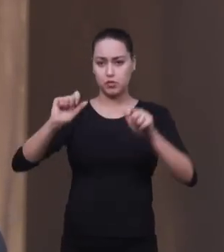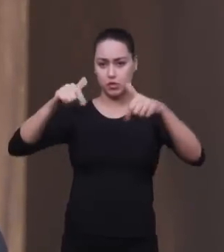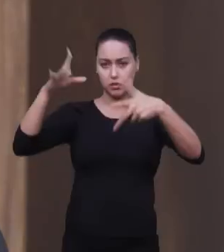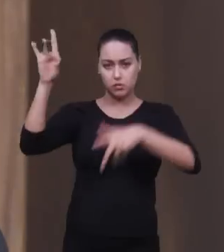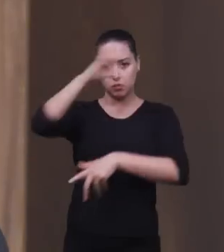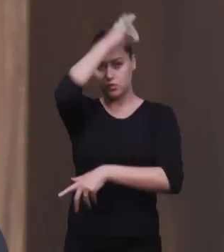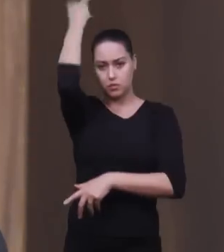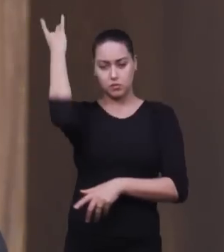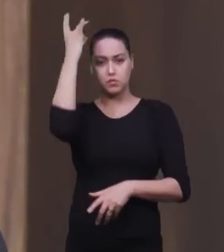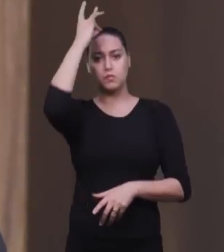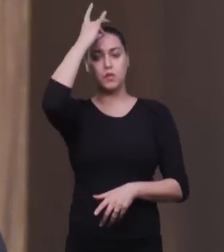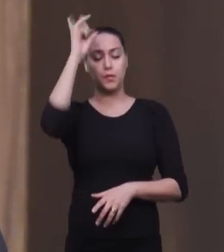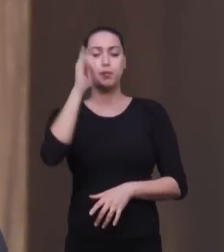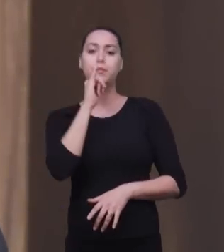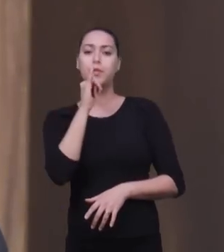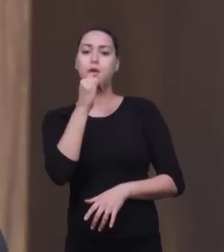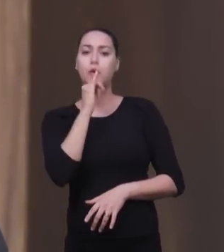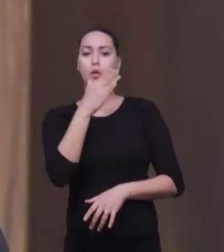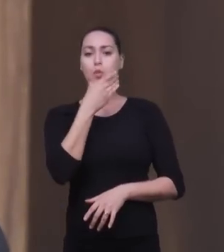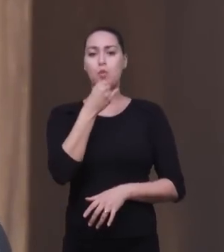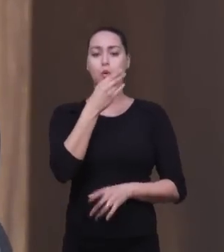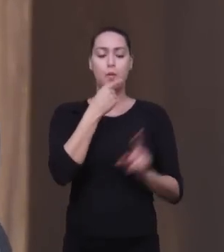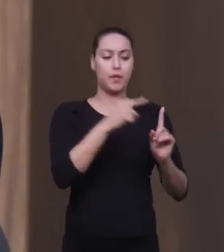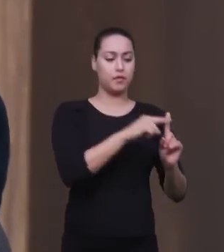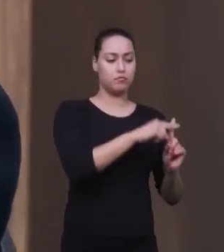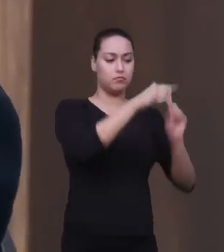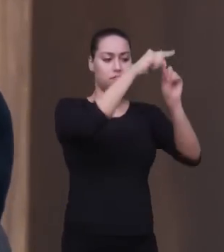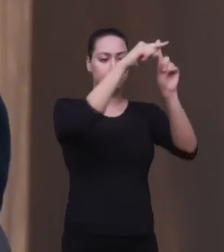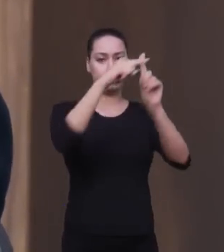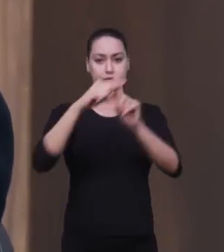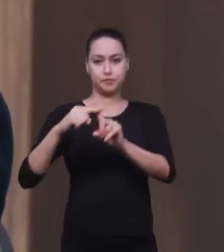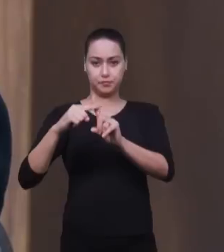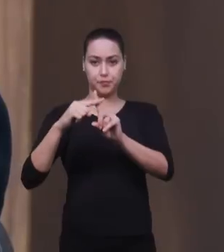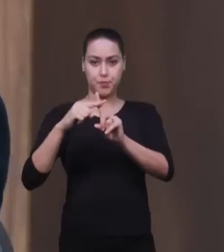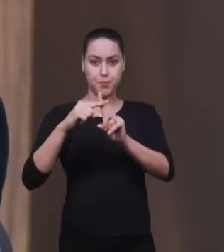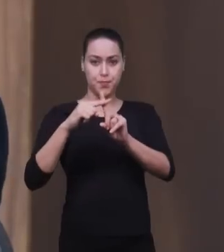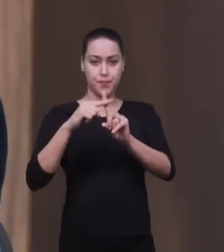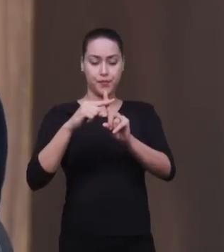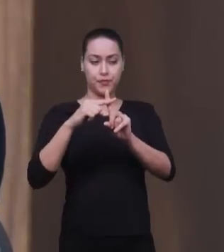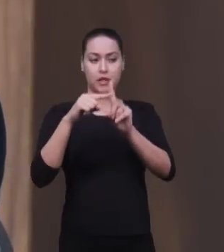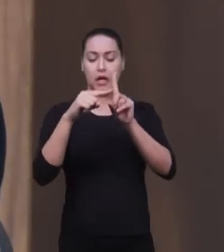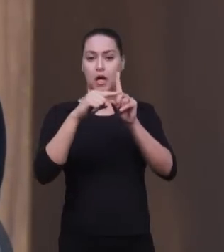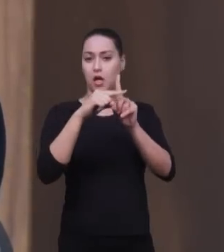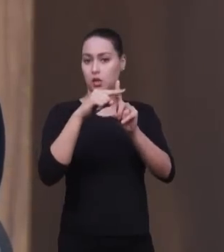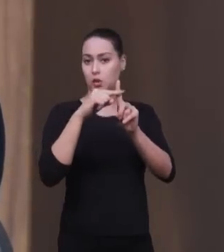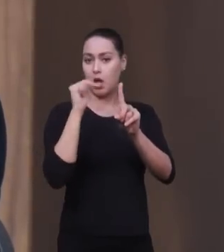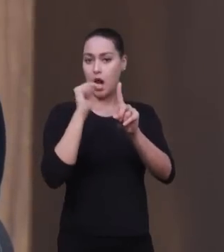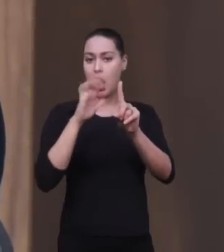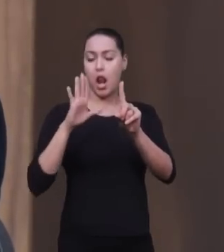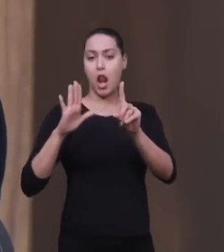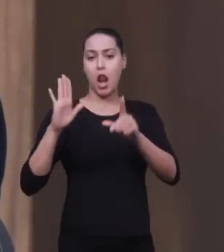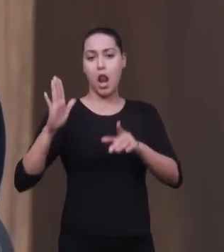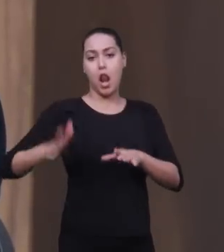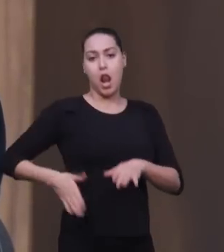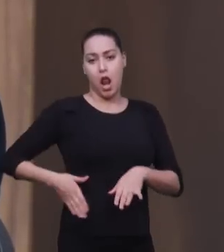Thalisson, você pega a experiência daquele homem que estava ao lado de Jesus na cruz, por exemplo, quando ele